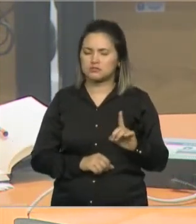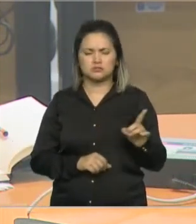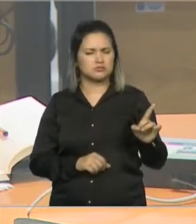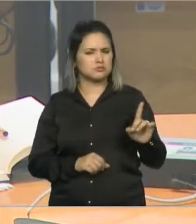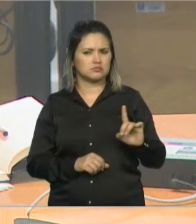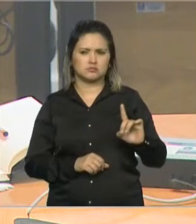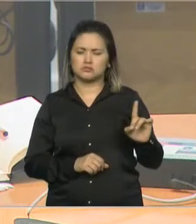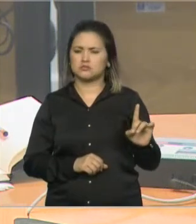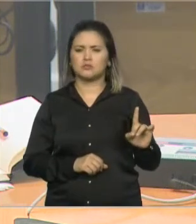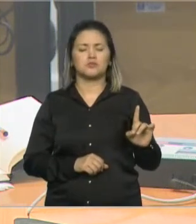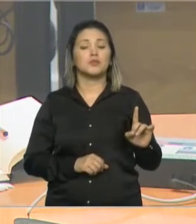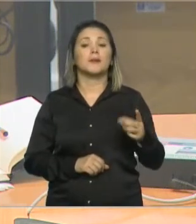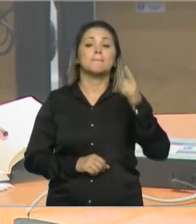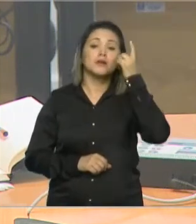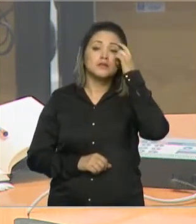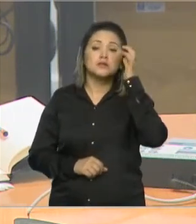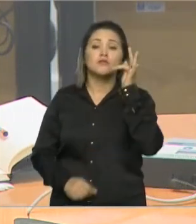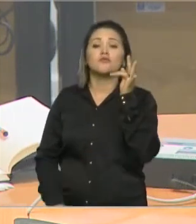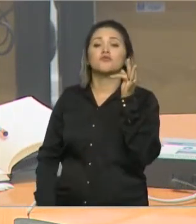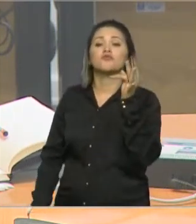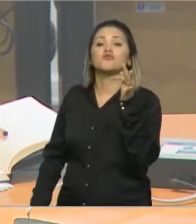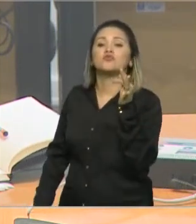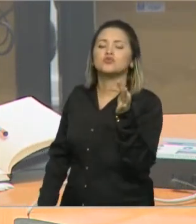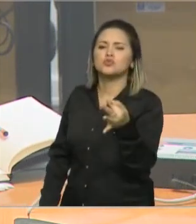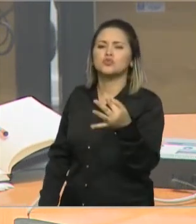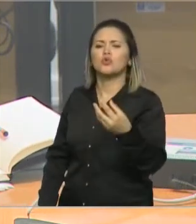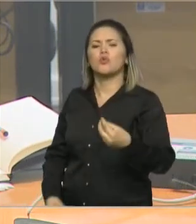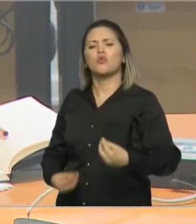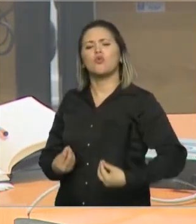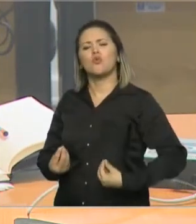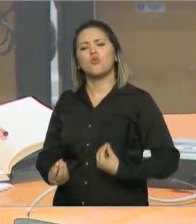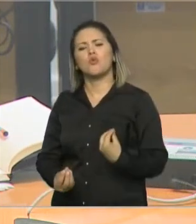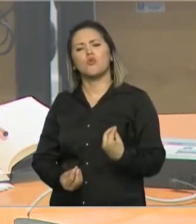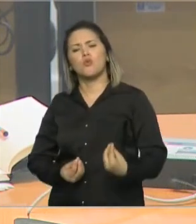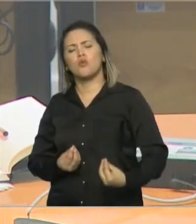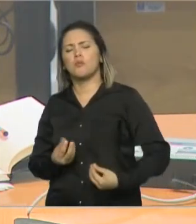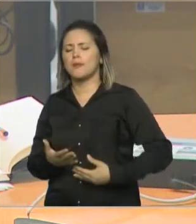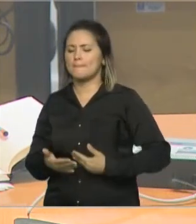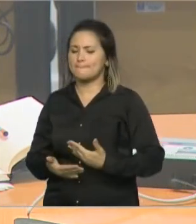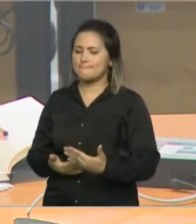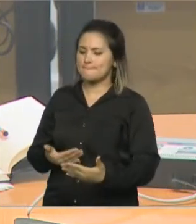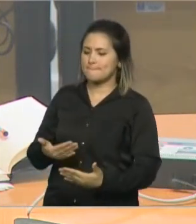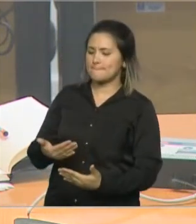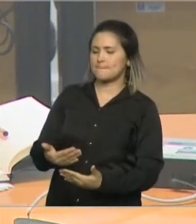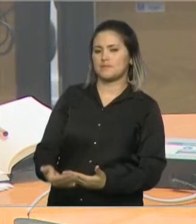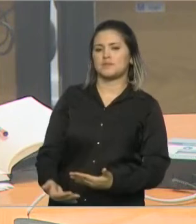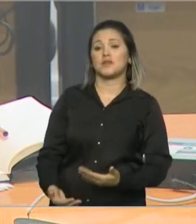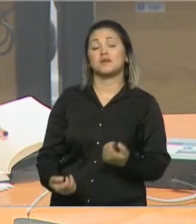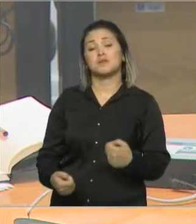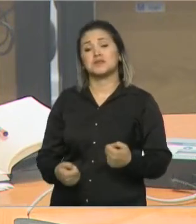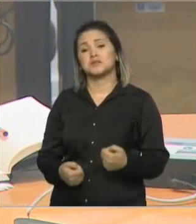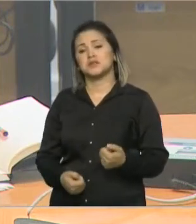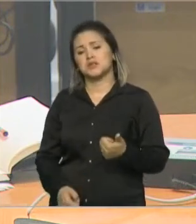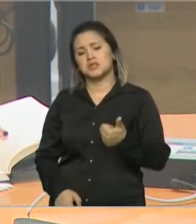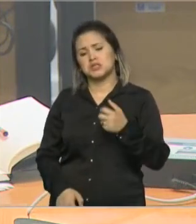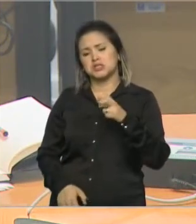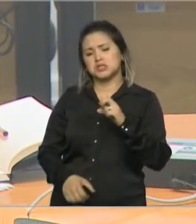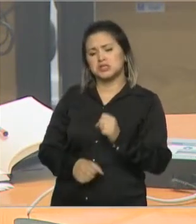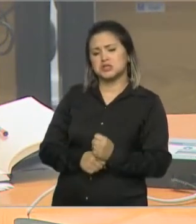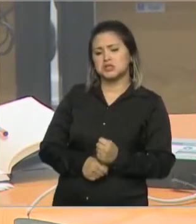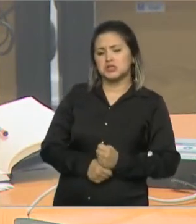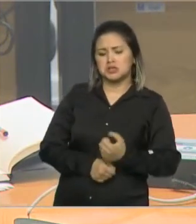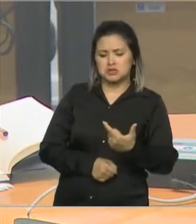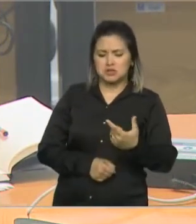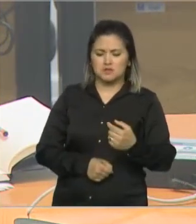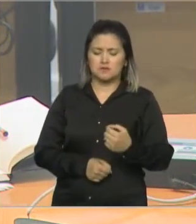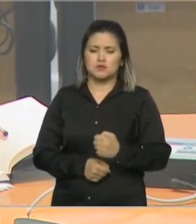objetivo é a gente olhar para frente, em perspectiva, para dizer assim, olha, a gente precisa aí de 15, 20 anos de política de saúde de